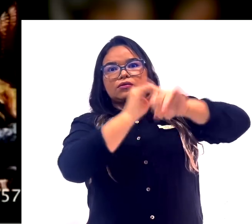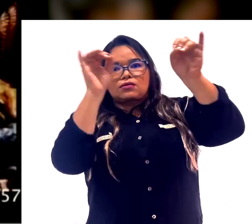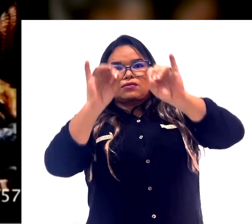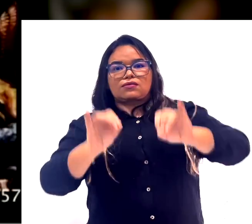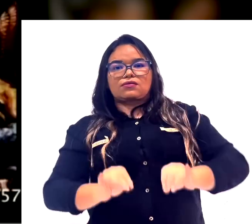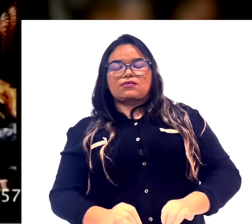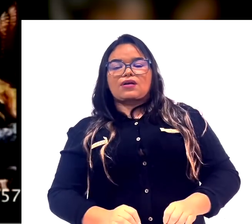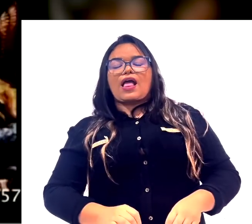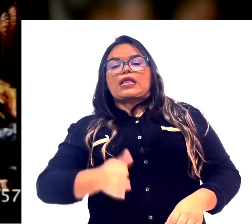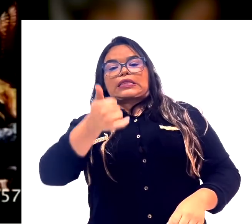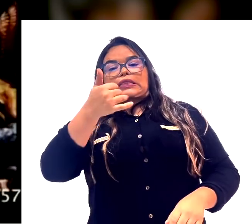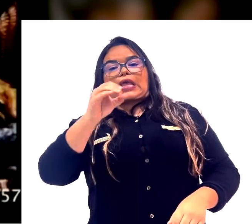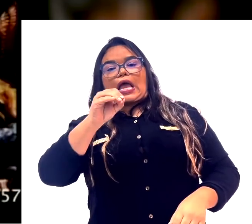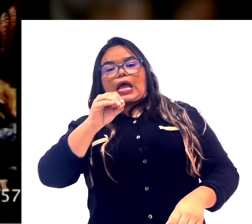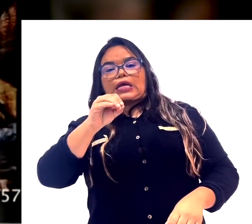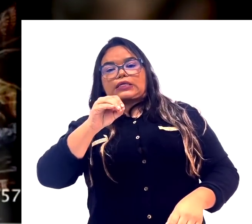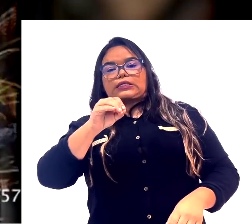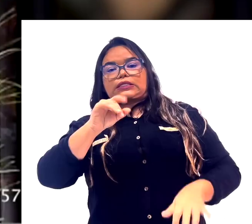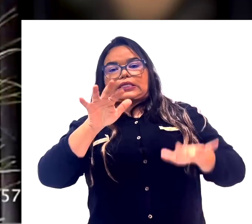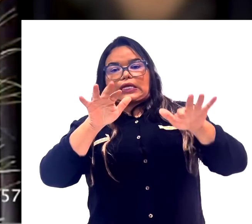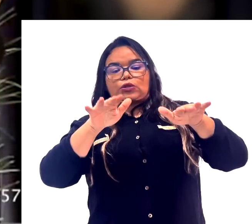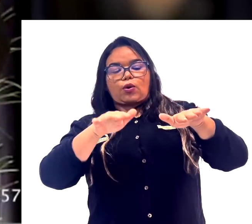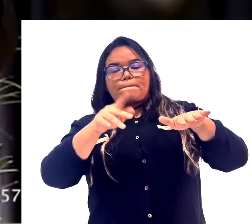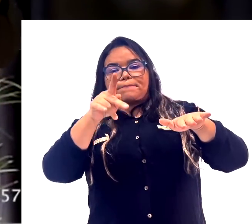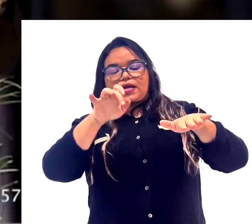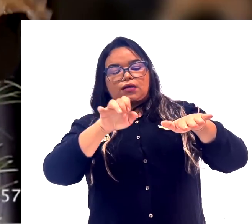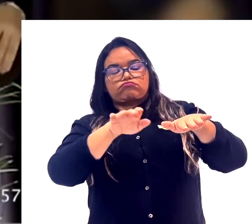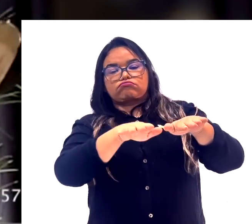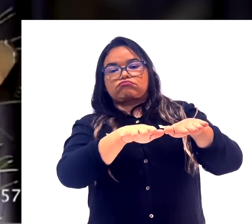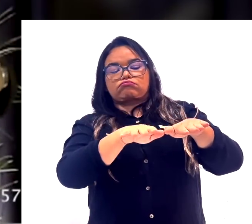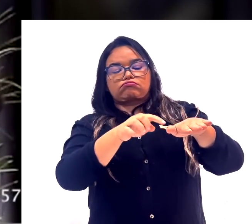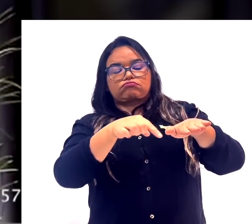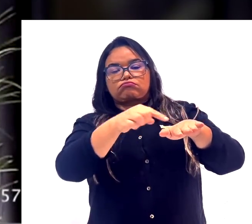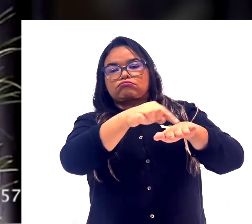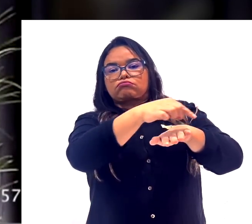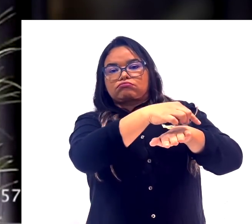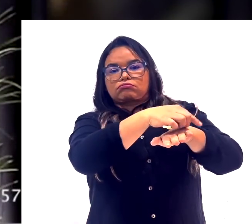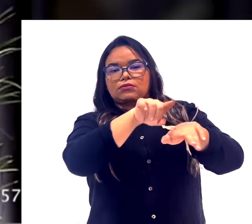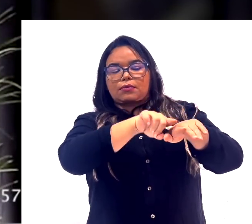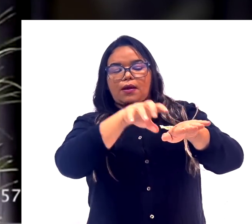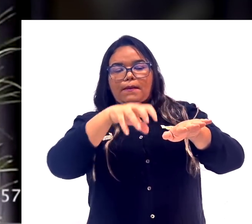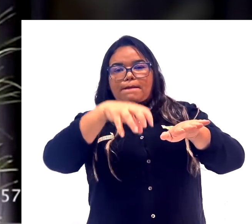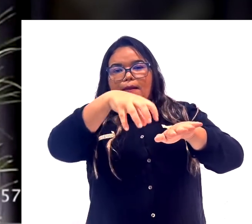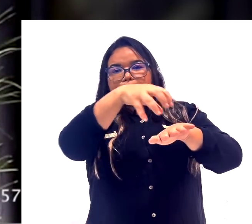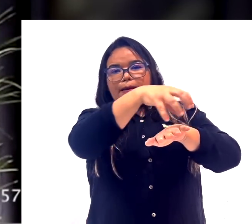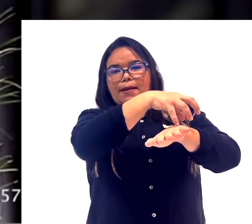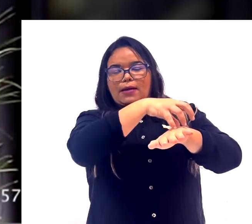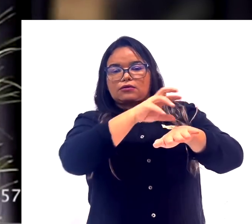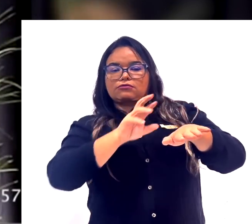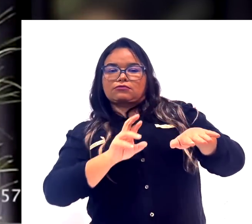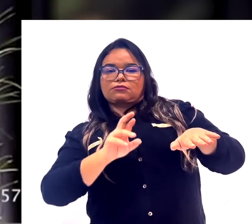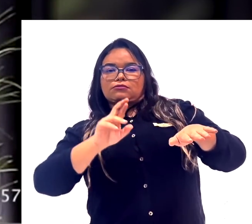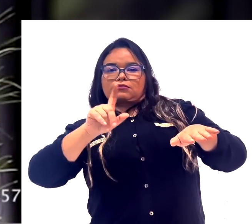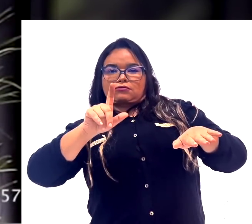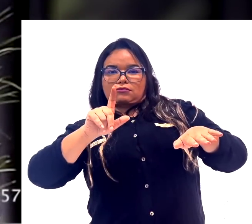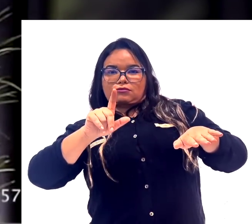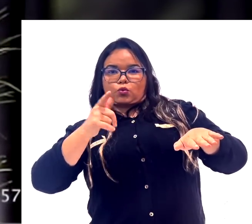dedos, quando dividida em 10, e também será diferente por causa de um outro que se levanta depois